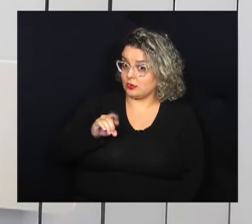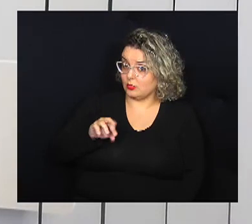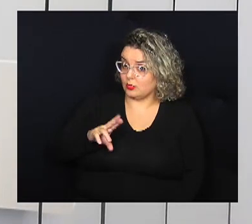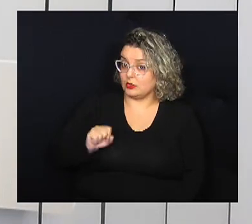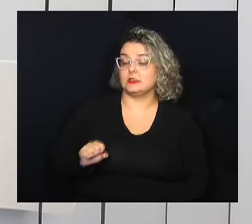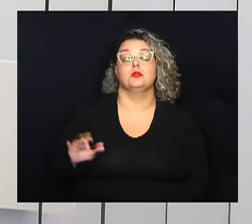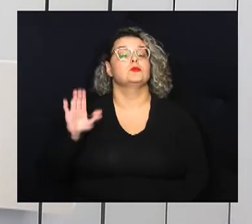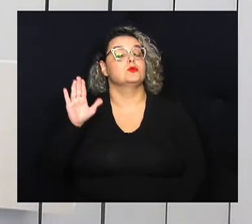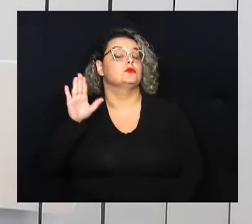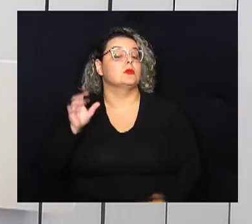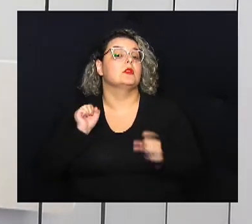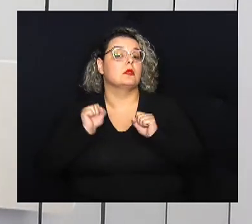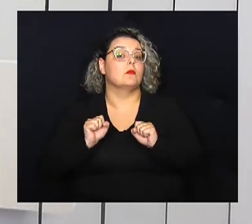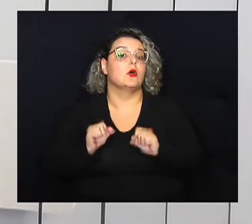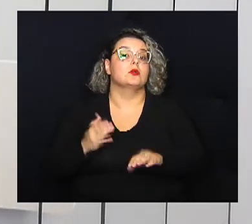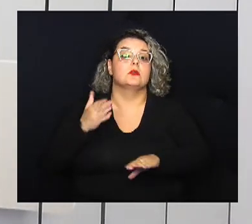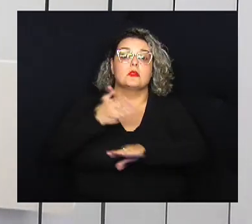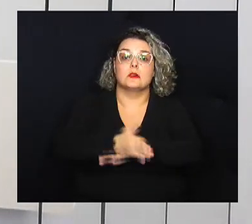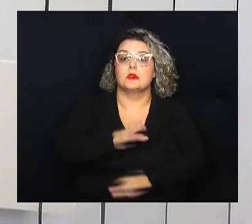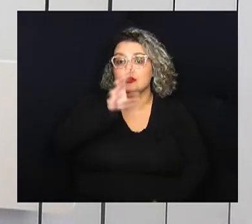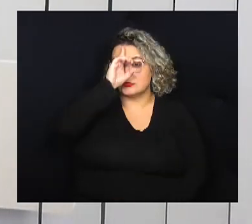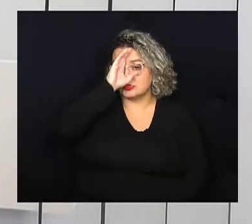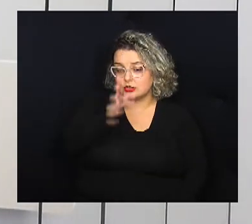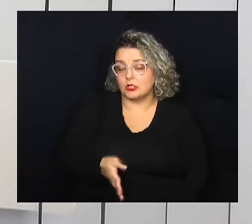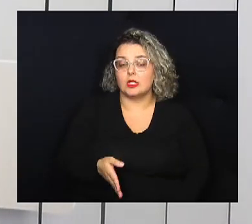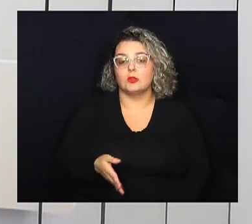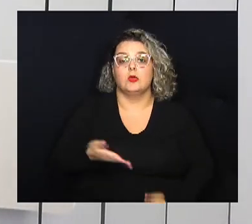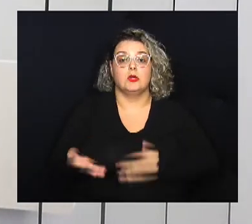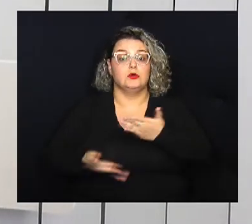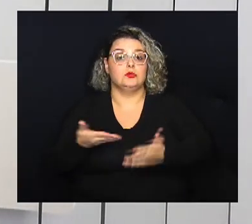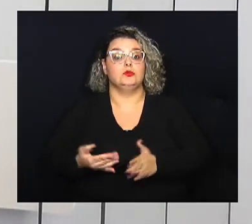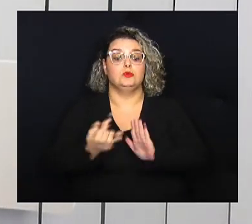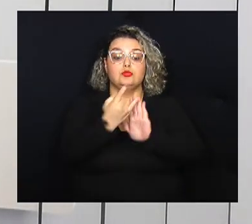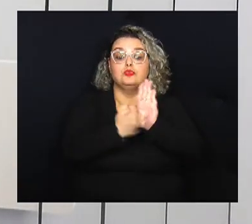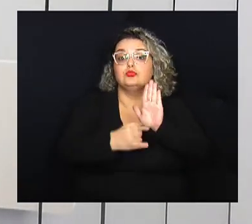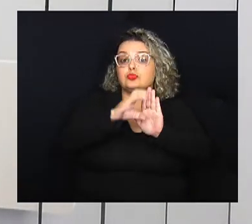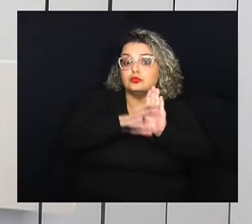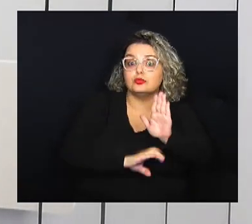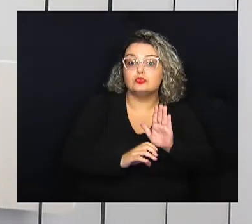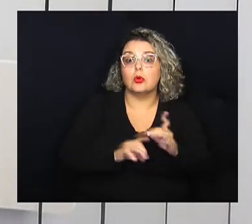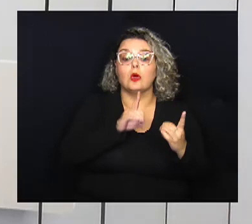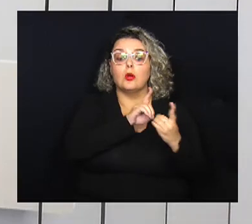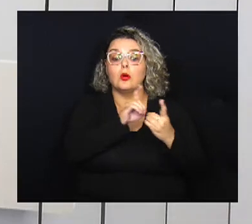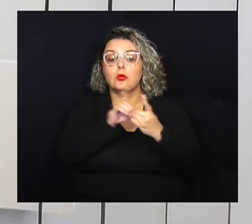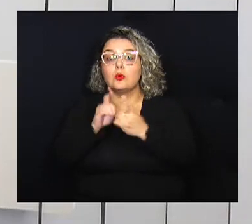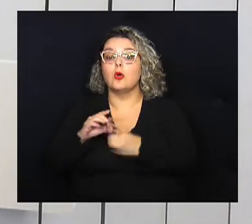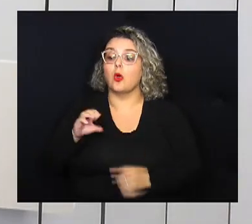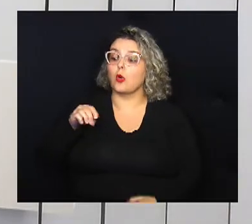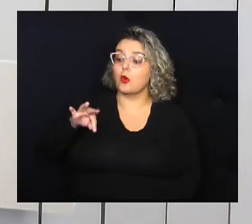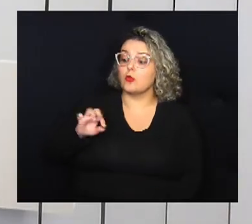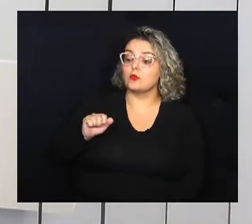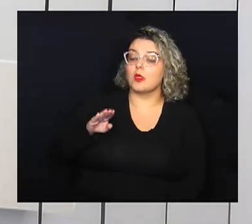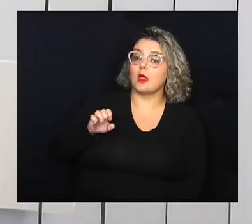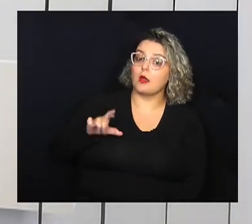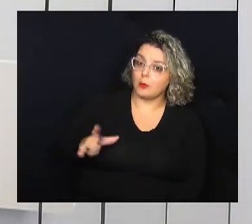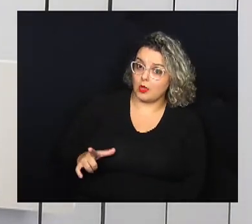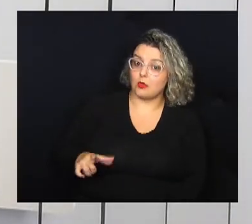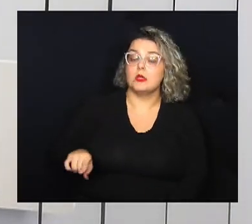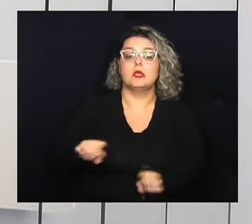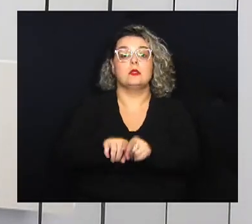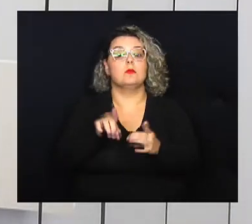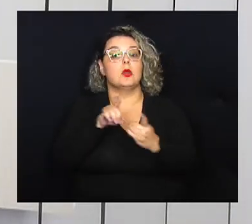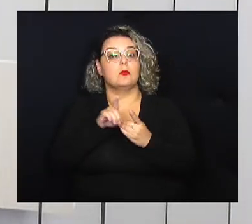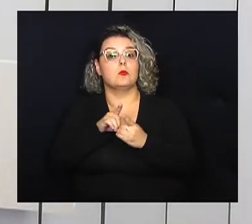terão acesso a serviços de orientação curricular, consultoria contábil e consulta